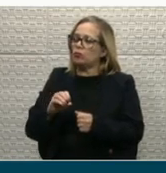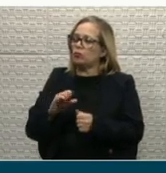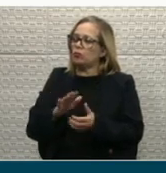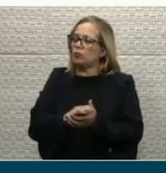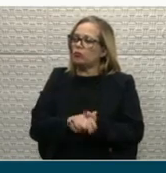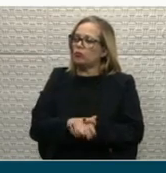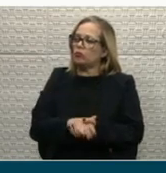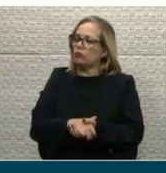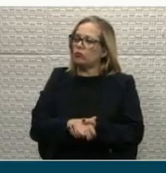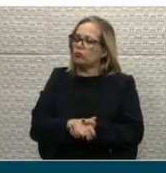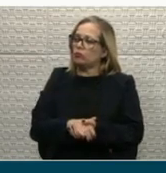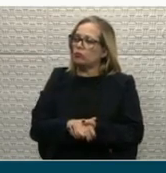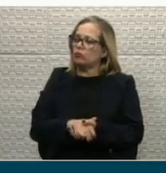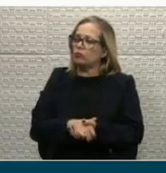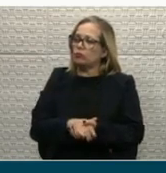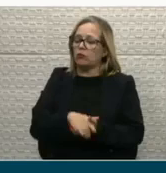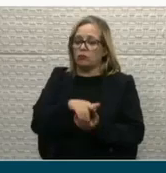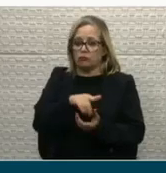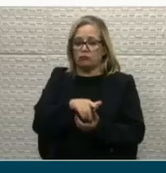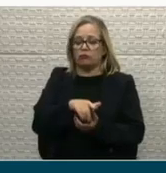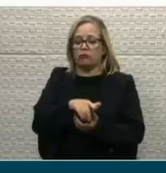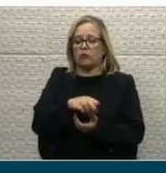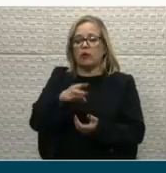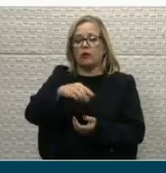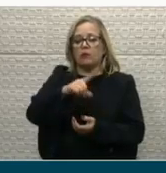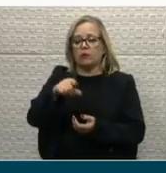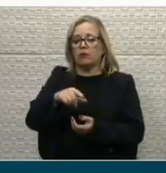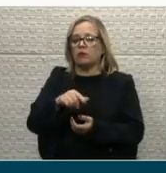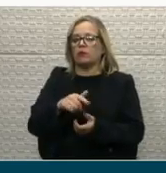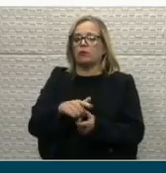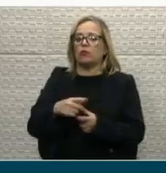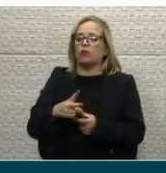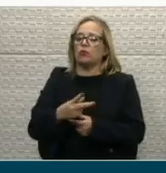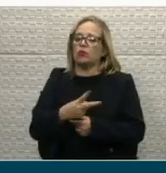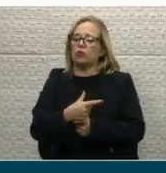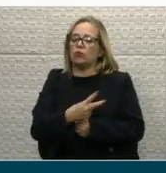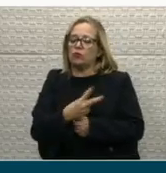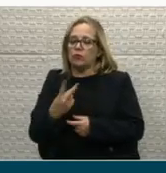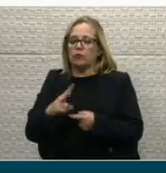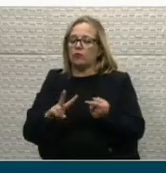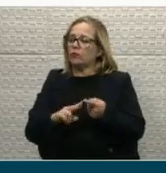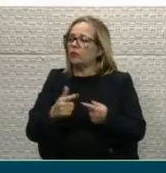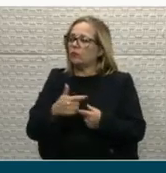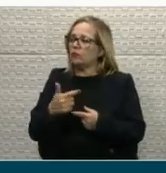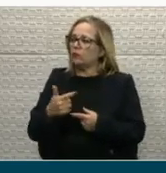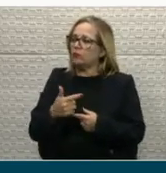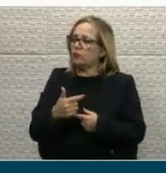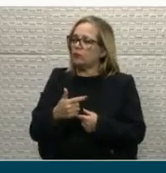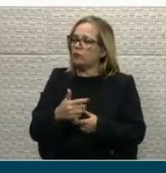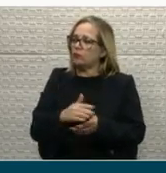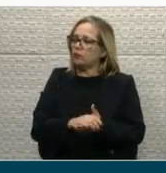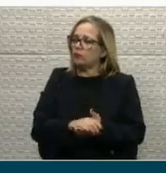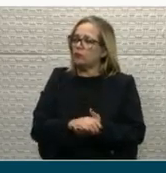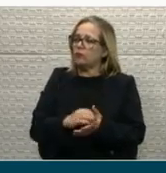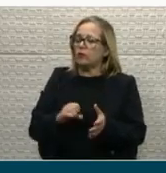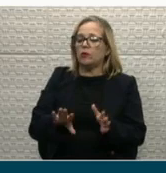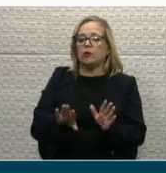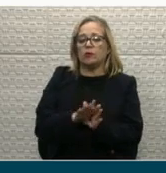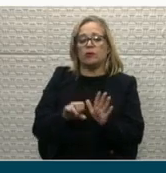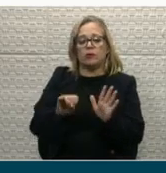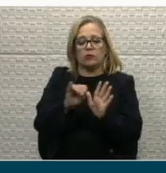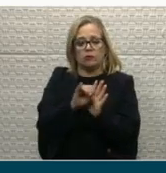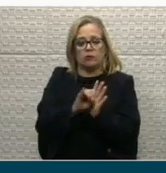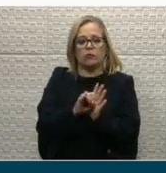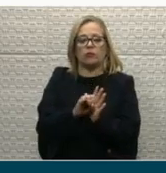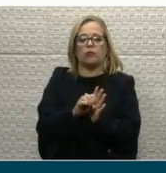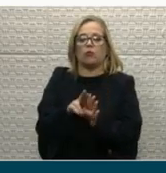nesse exemplo dessa matriz A. Matriz 2 por 2. E eu vou construir a matriz identidade de mesmo